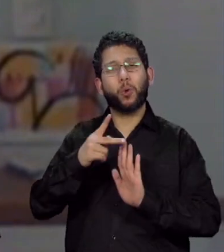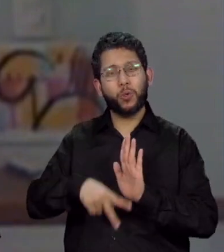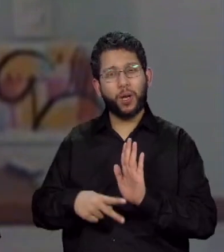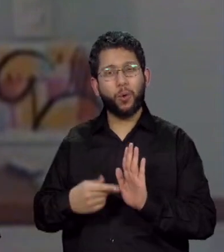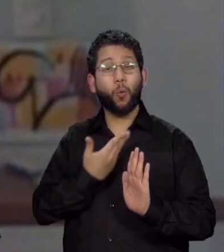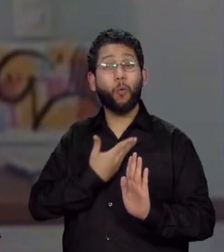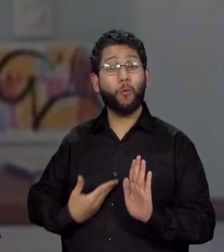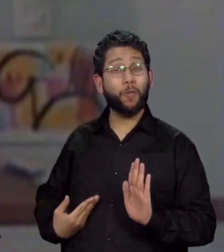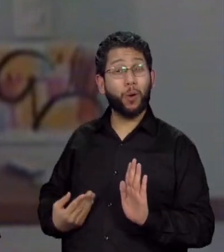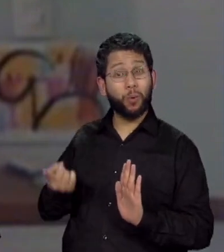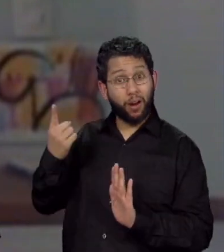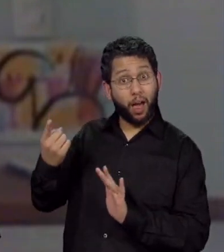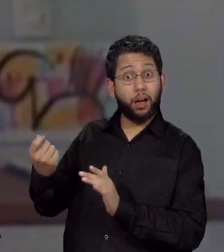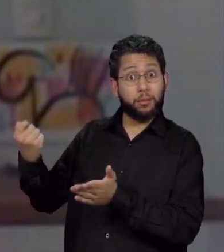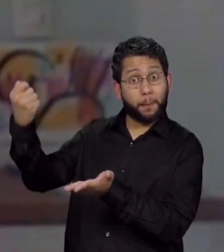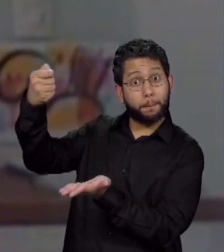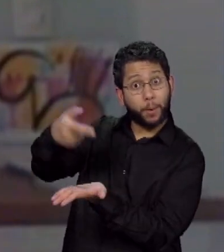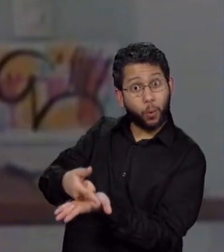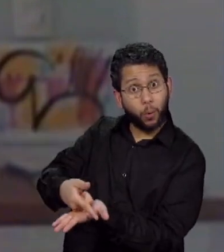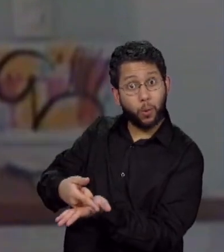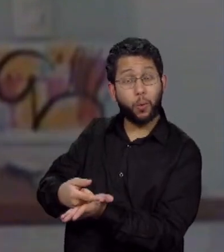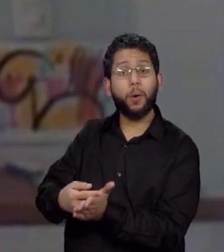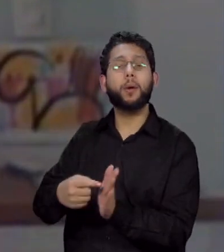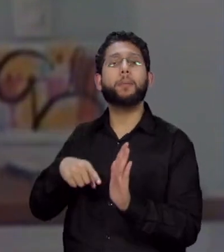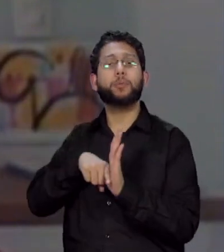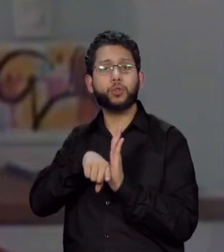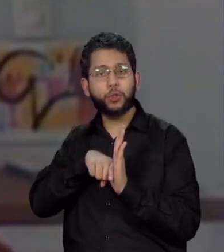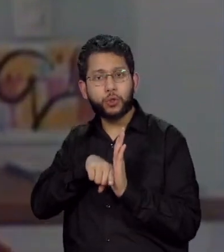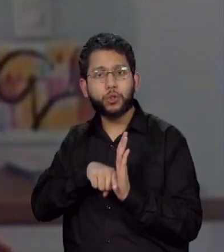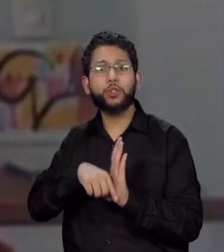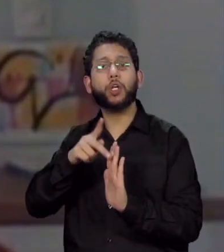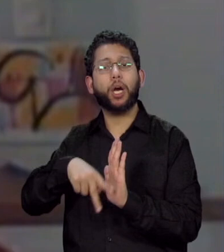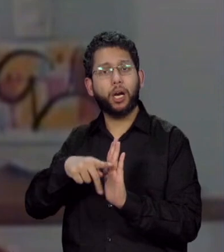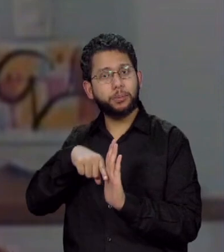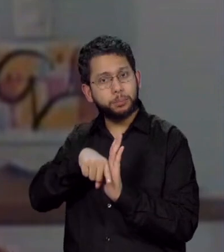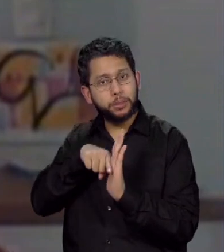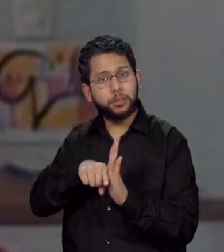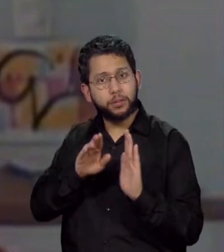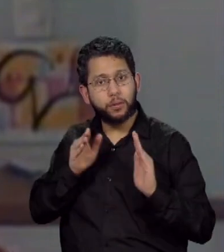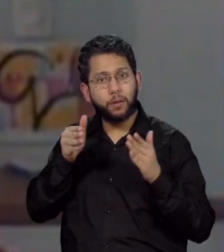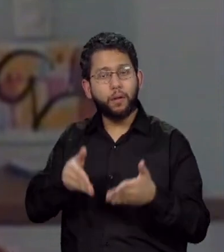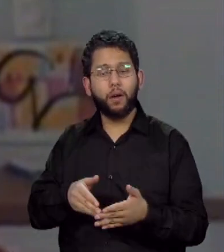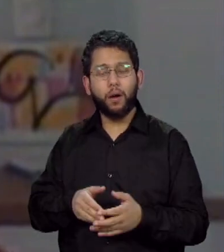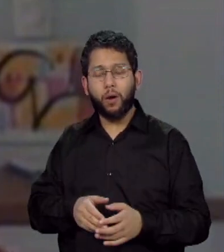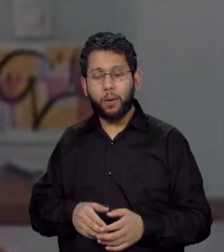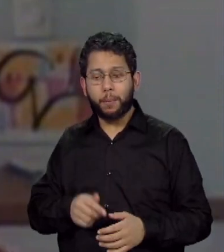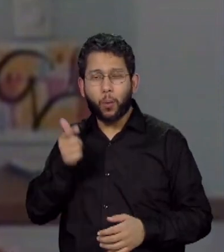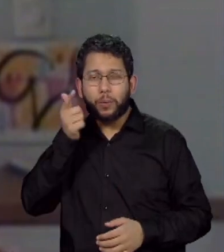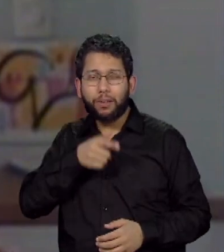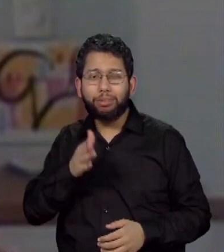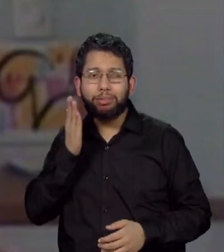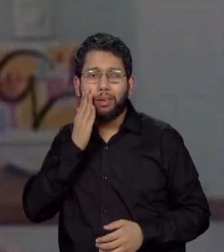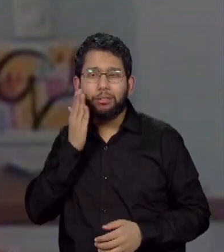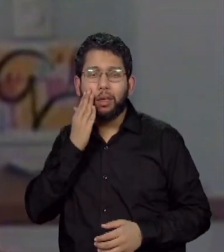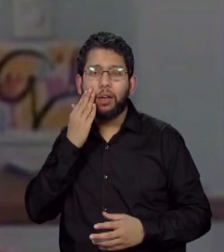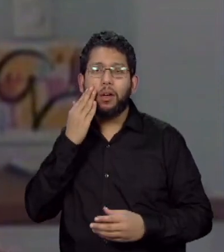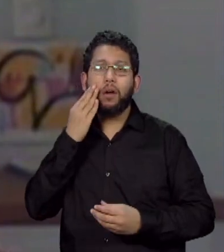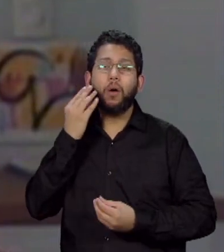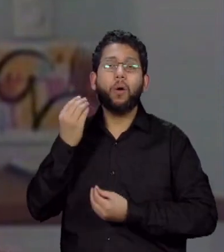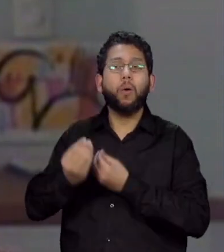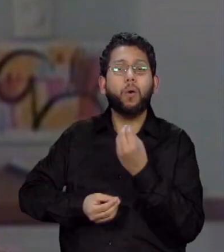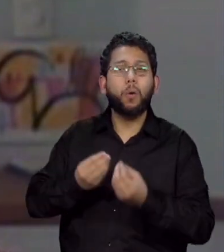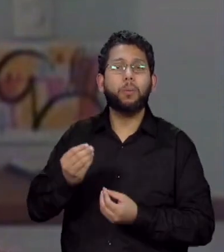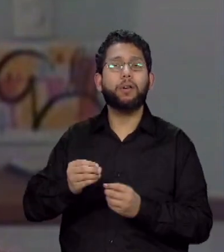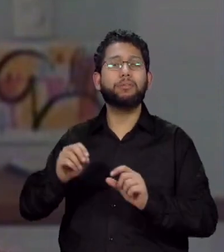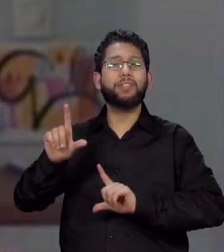governo dinamarquês está custeando, um projeto de pesquisa, para entender a produção